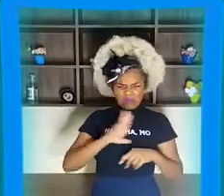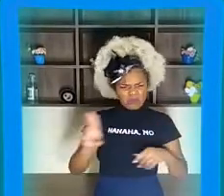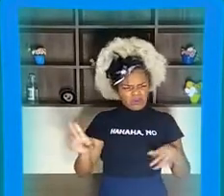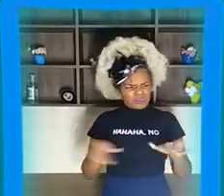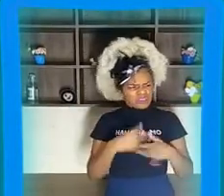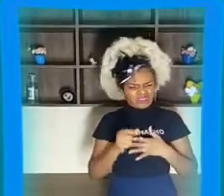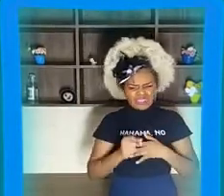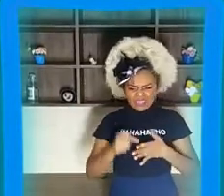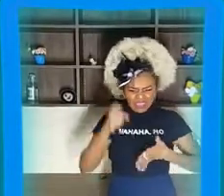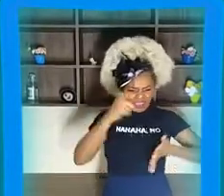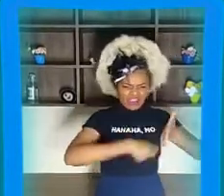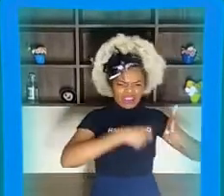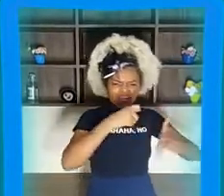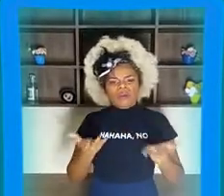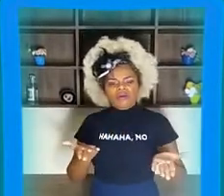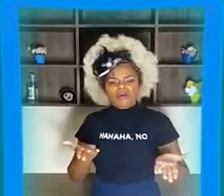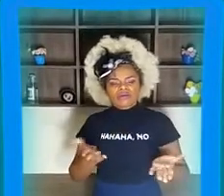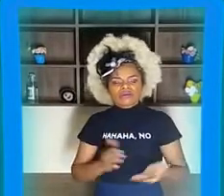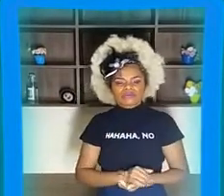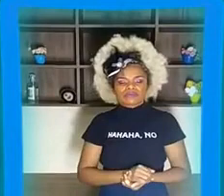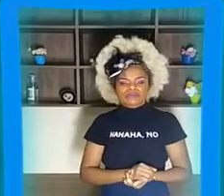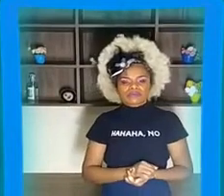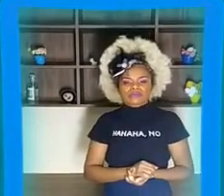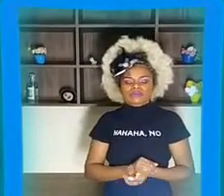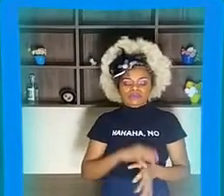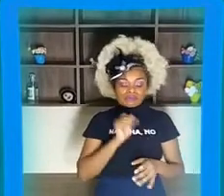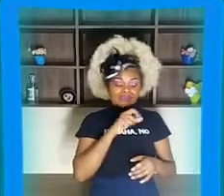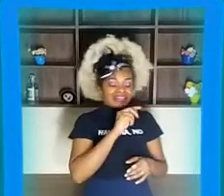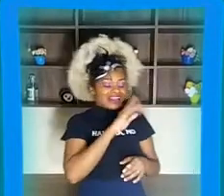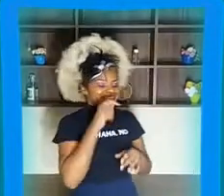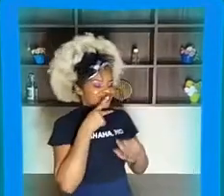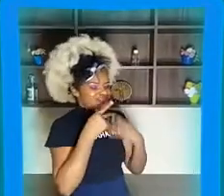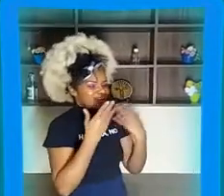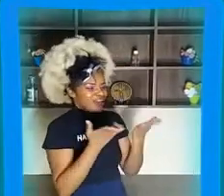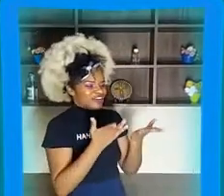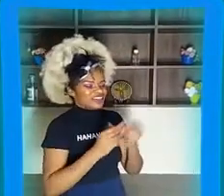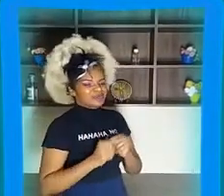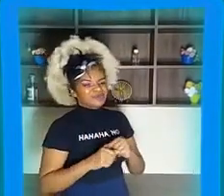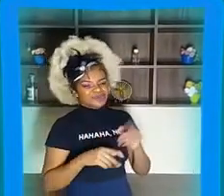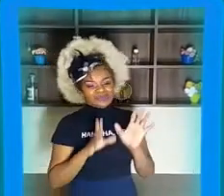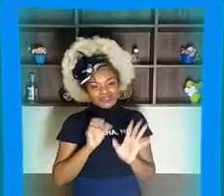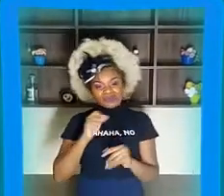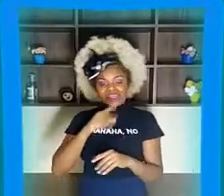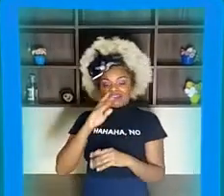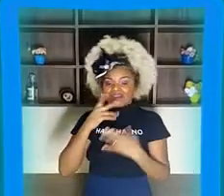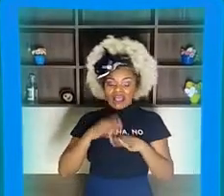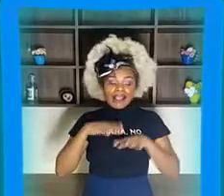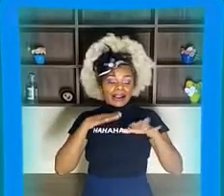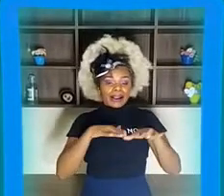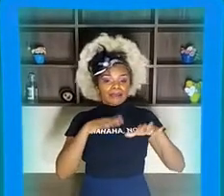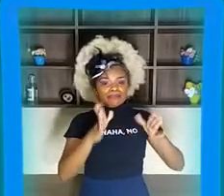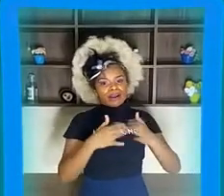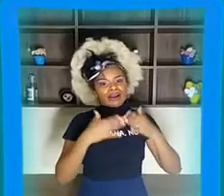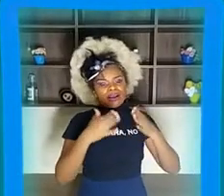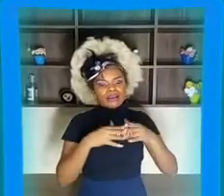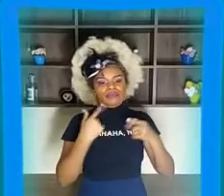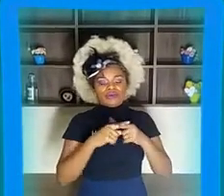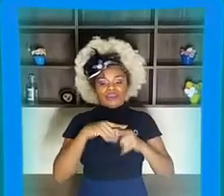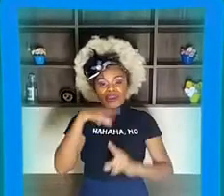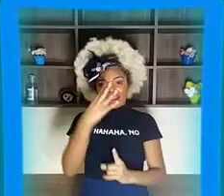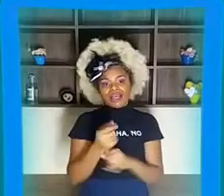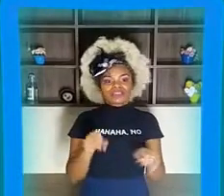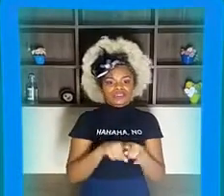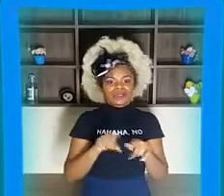uma campanha, é o quê? A André vai falar agora aí. É uma campanha, porque a arte também